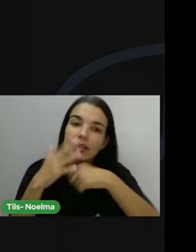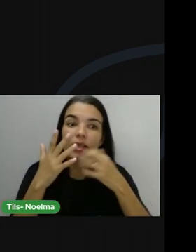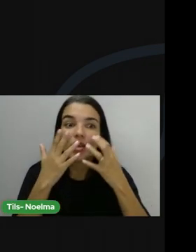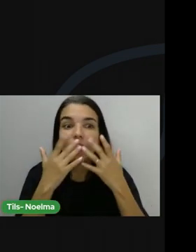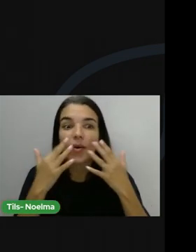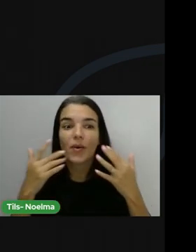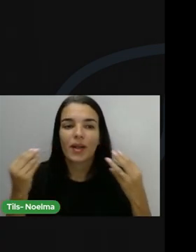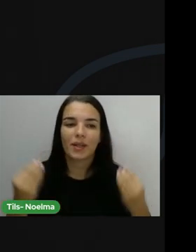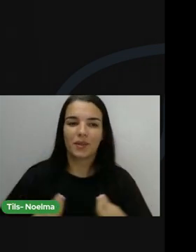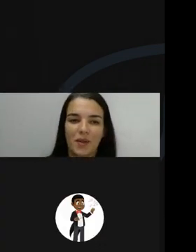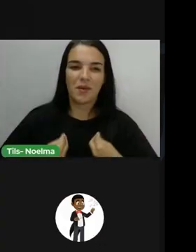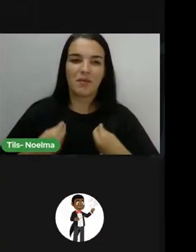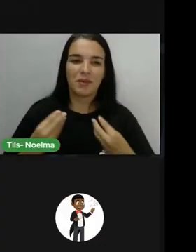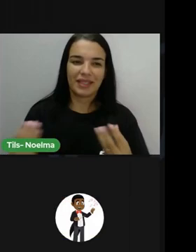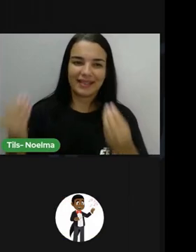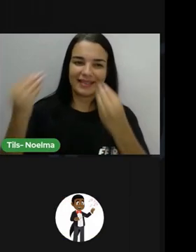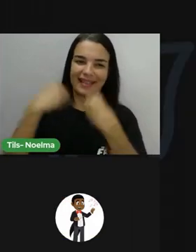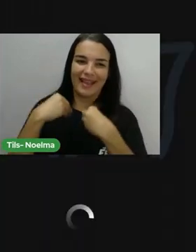oferece.